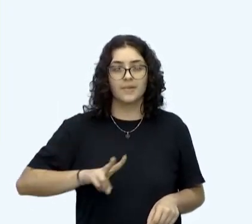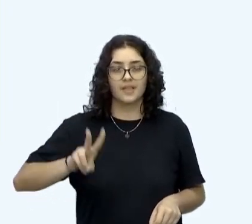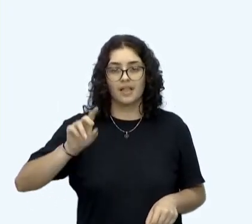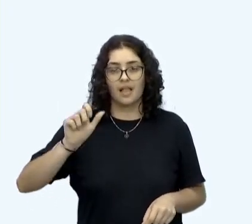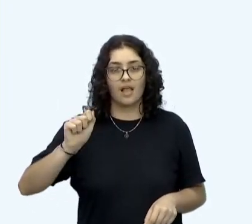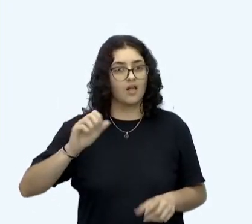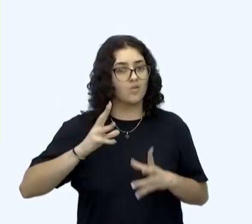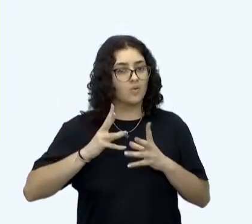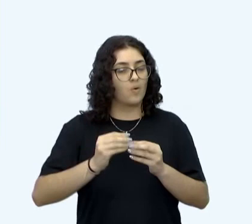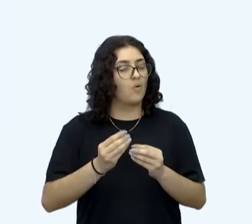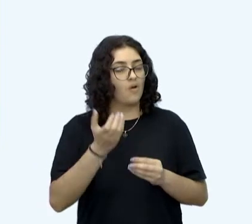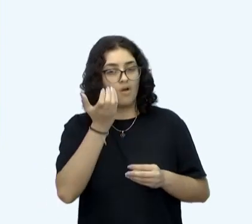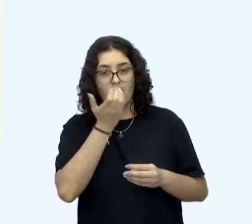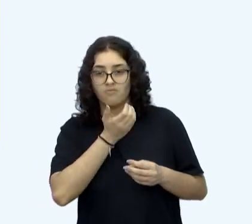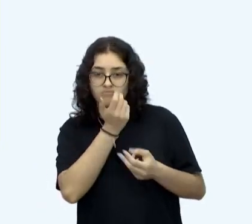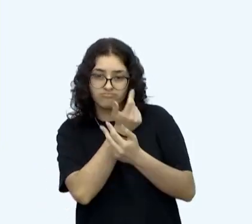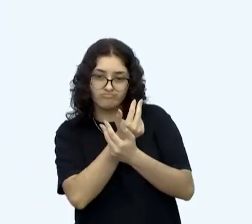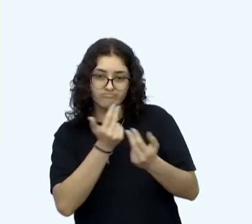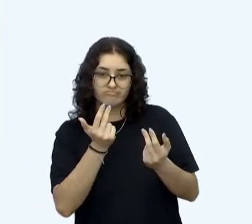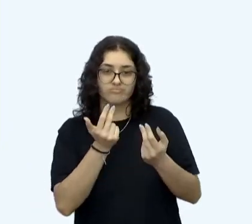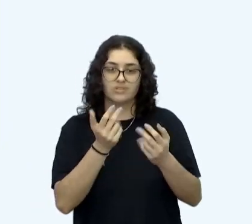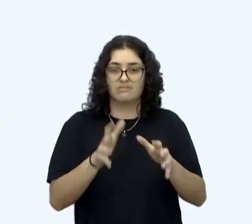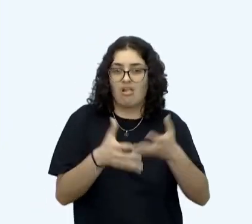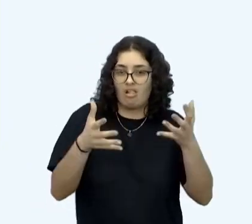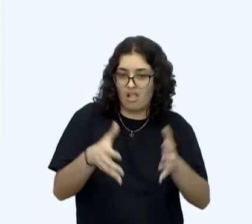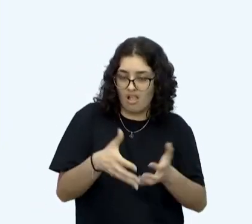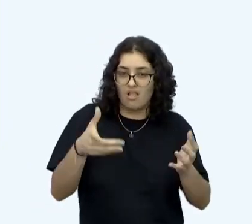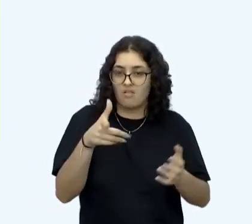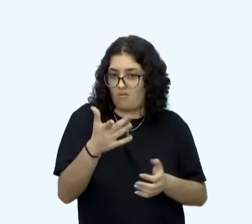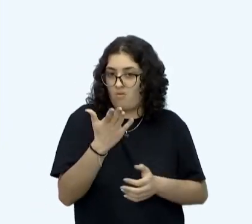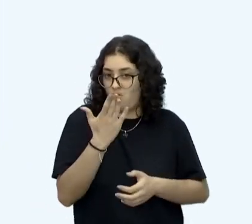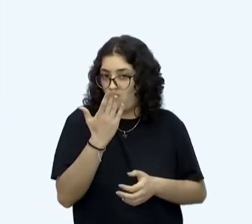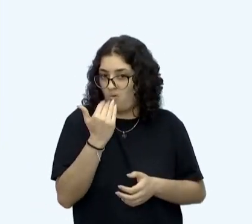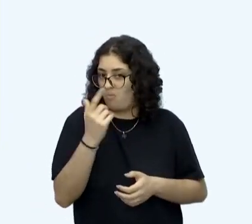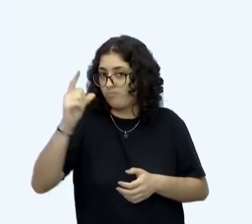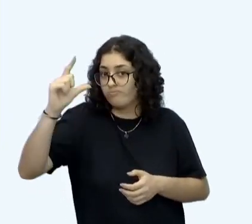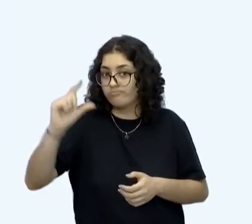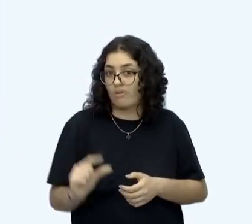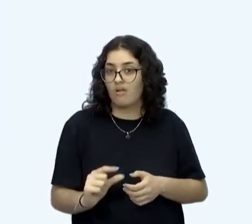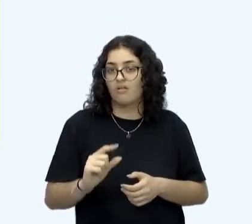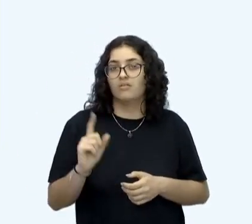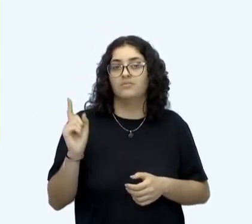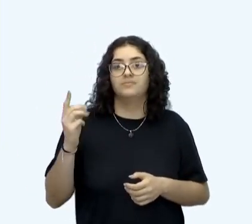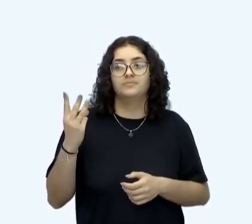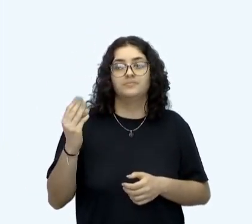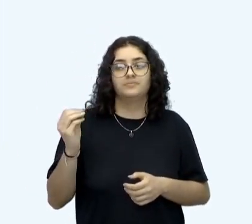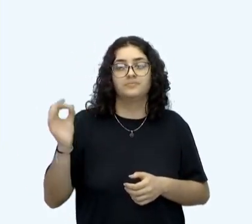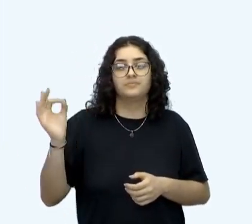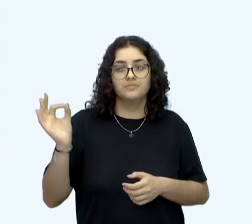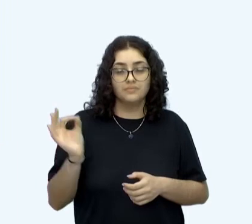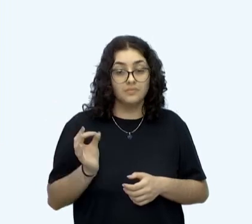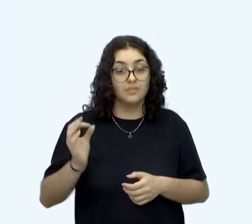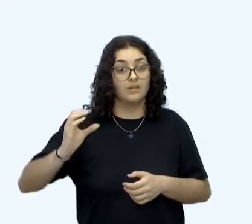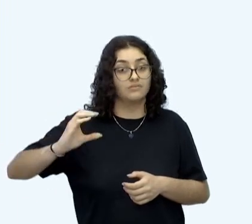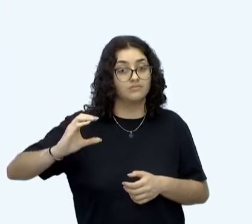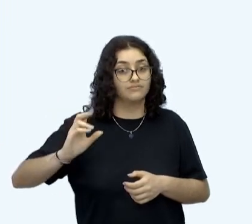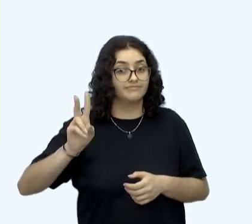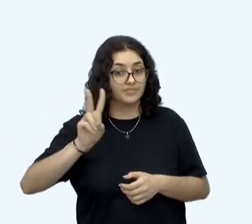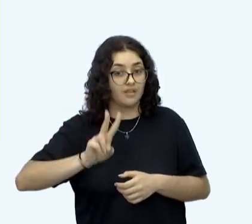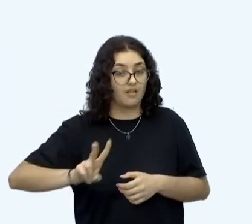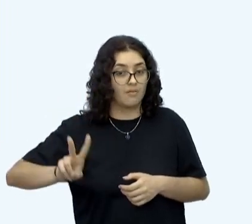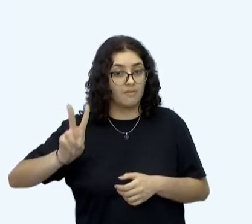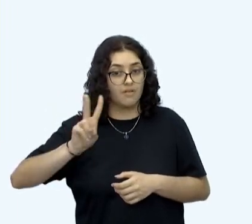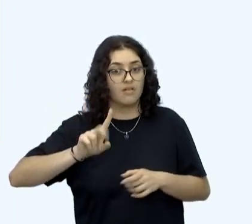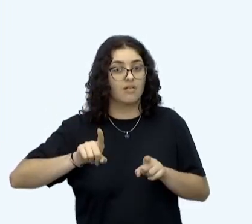as frutas, vegetais e tudo mais que você come, uma queda de 30% da vitamina C,